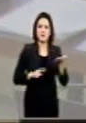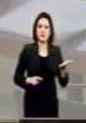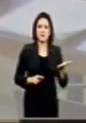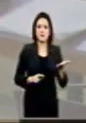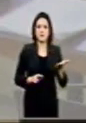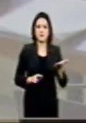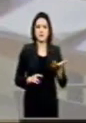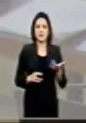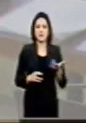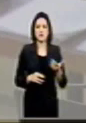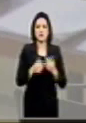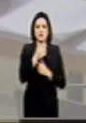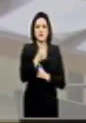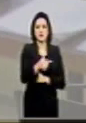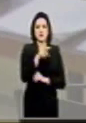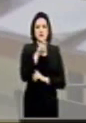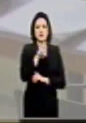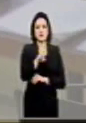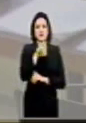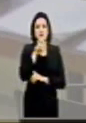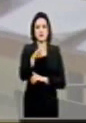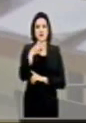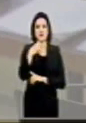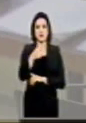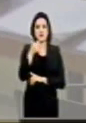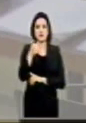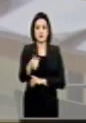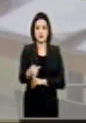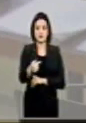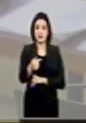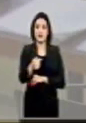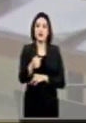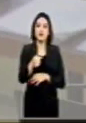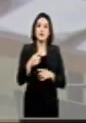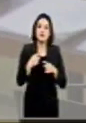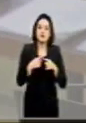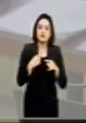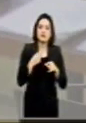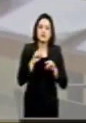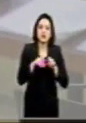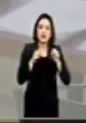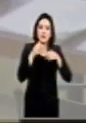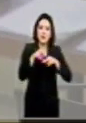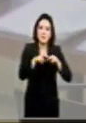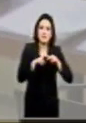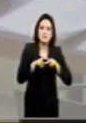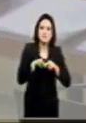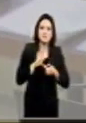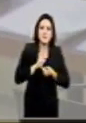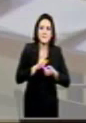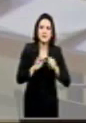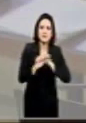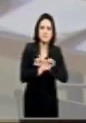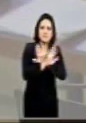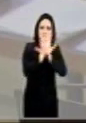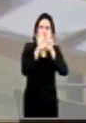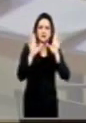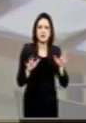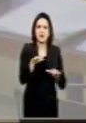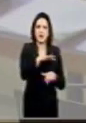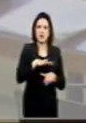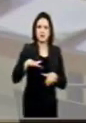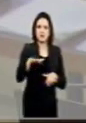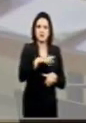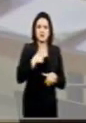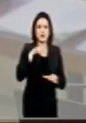reclamação 25537 para delimitar o universo em face do qual, compreendo,